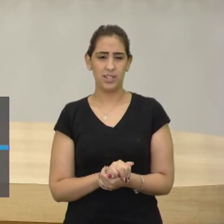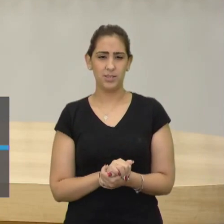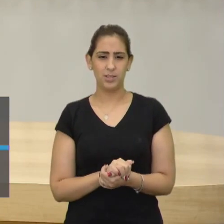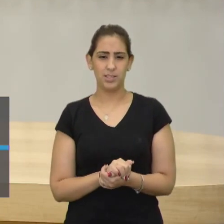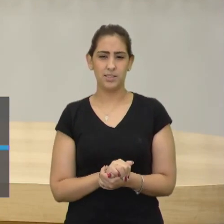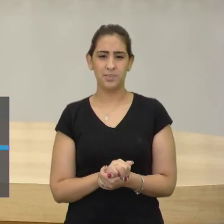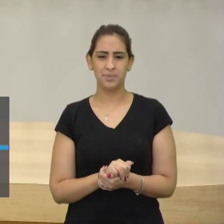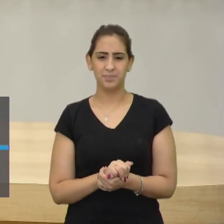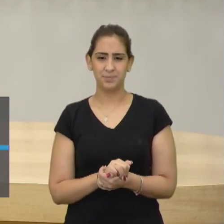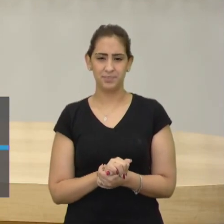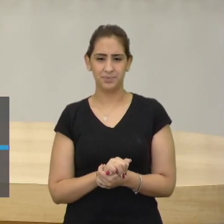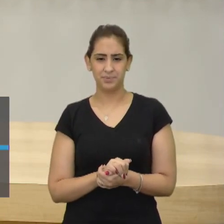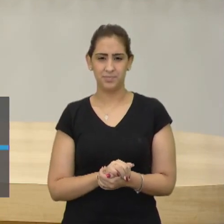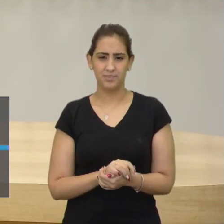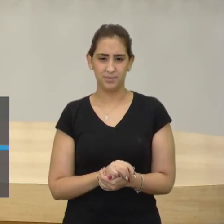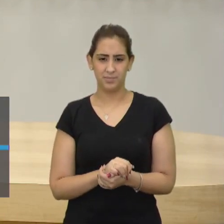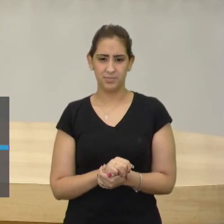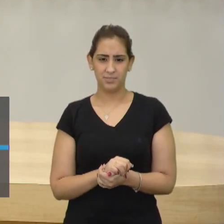Será que